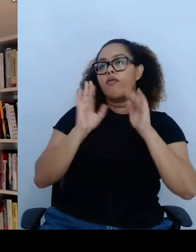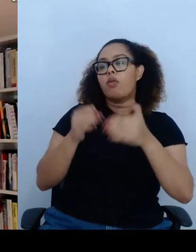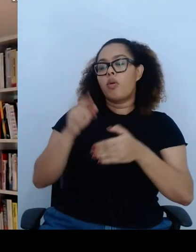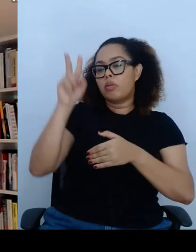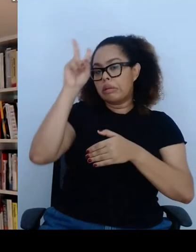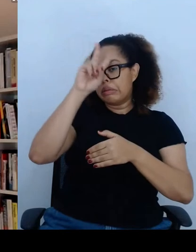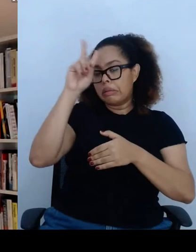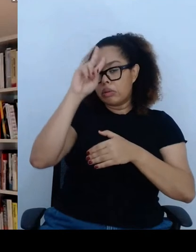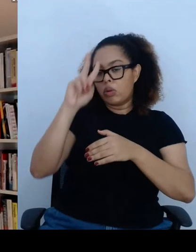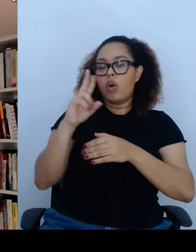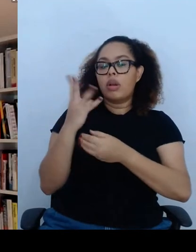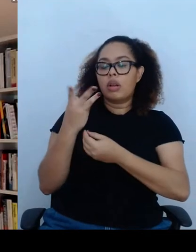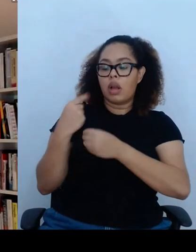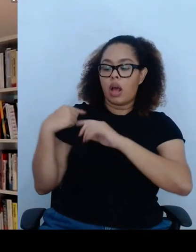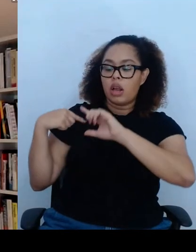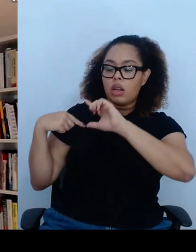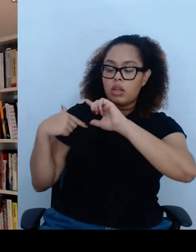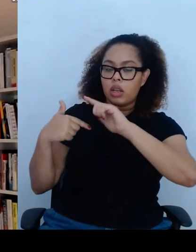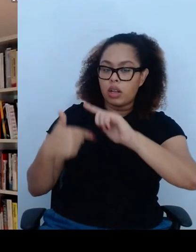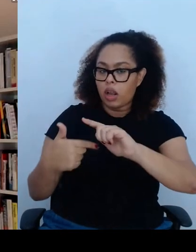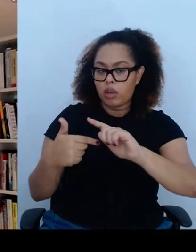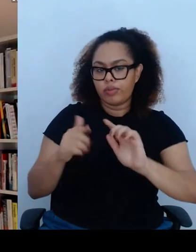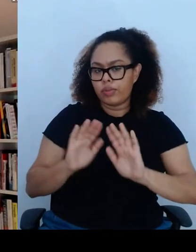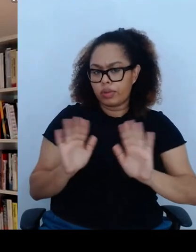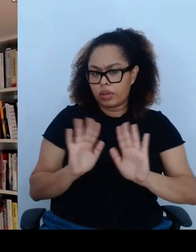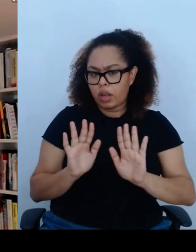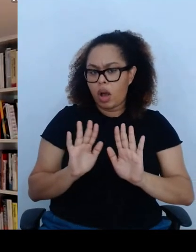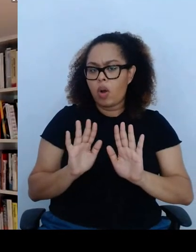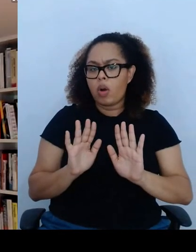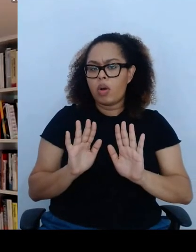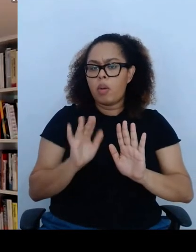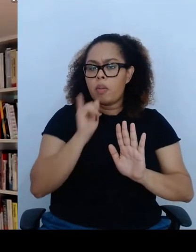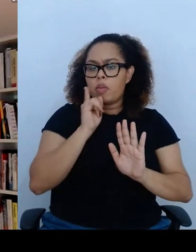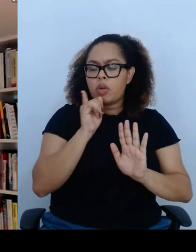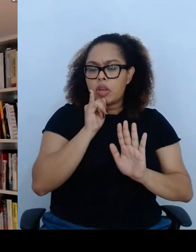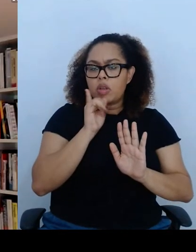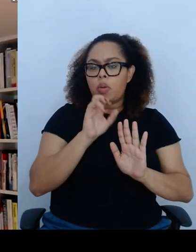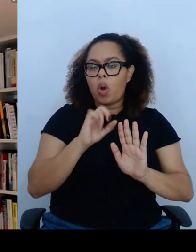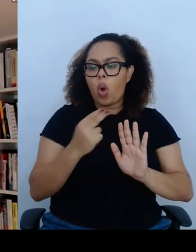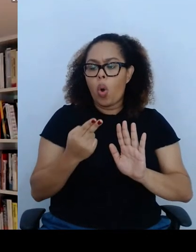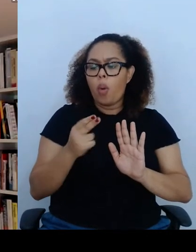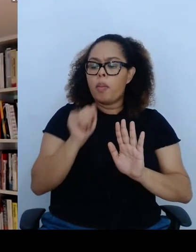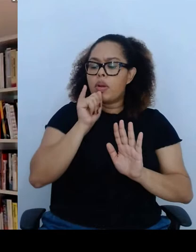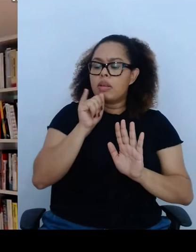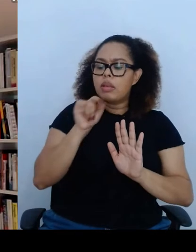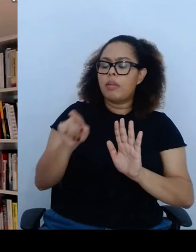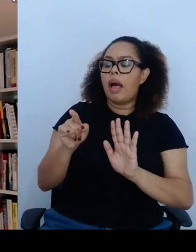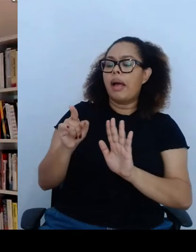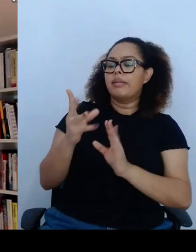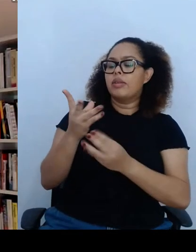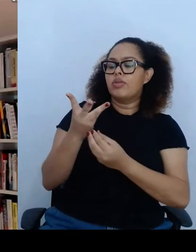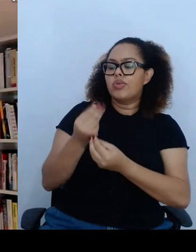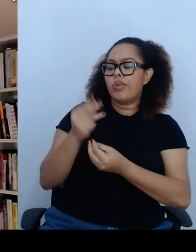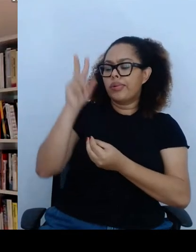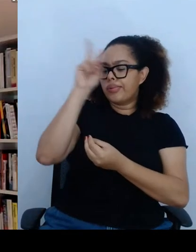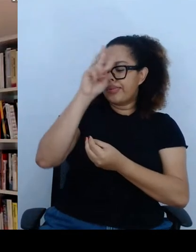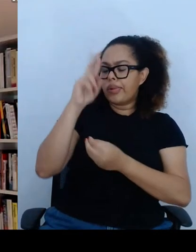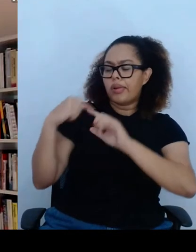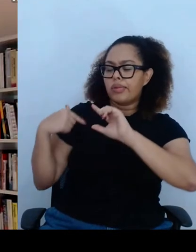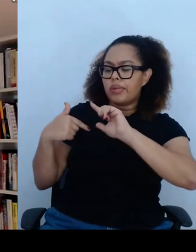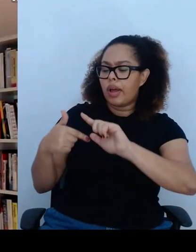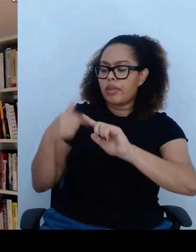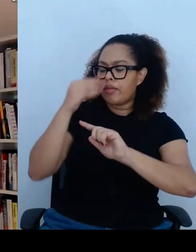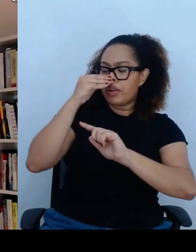não se trata não se trata de Claro de descartar completamente a história da arte tradicional mas entender que a história da arte tradicional